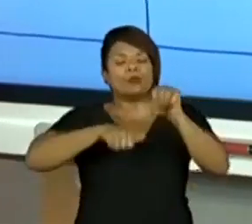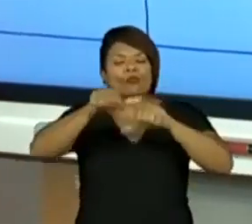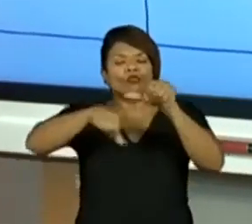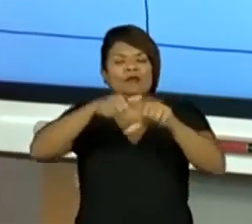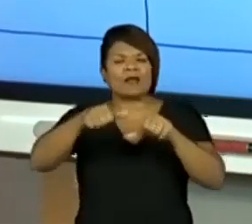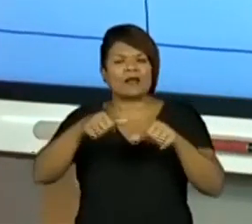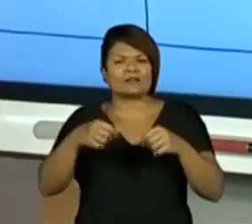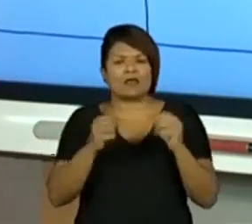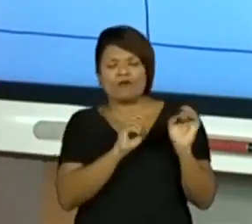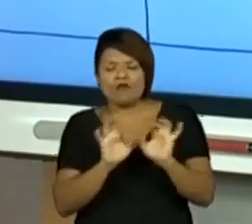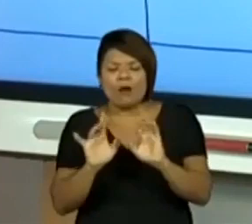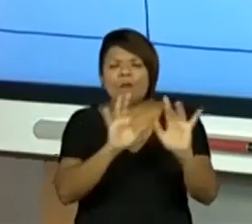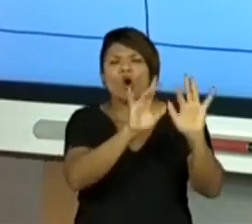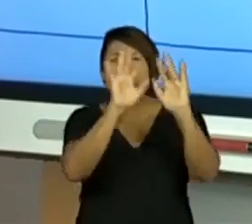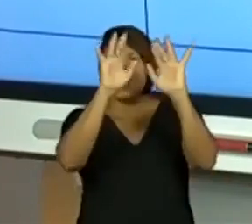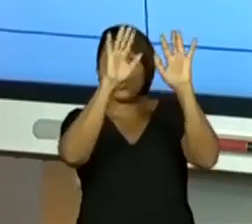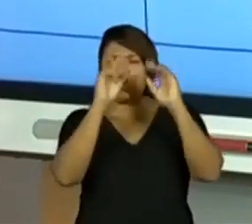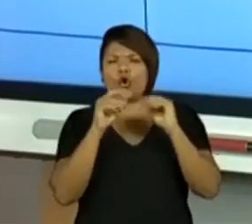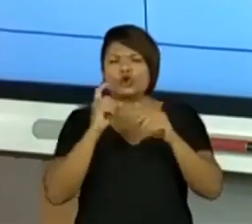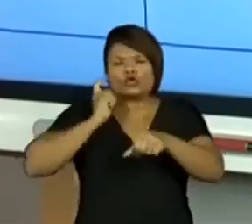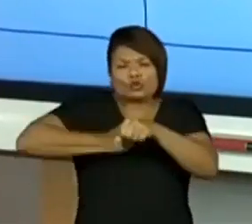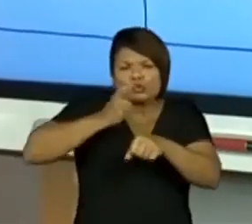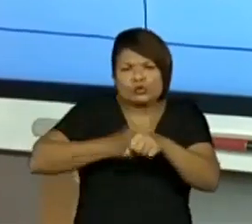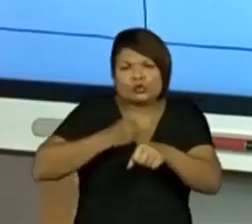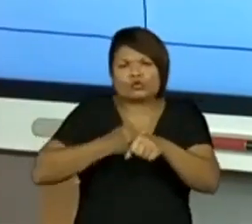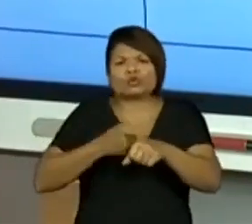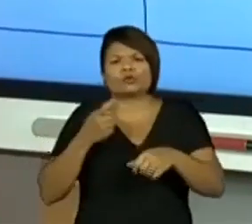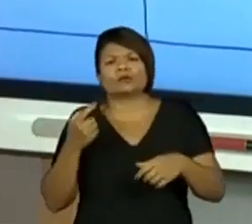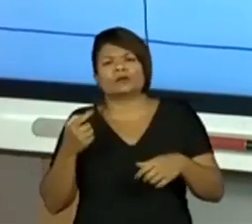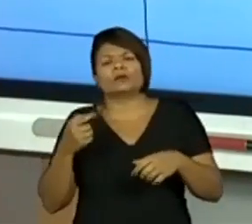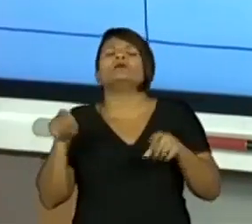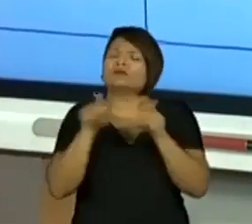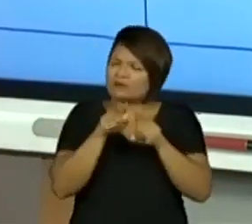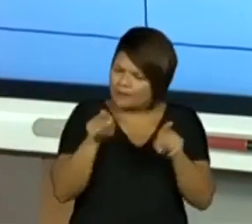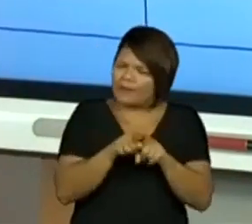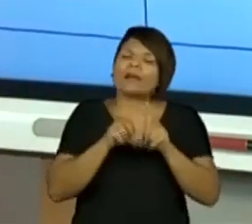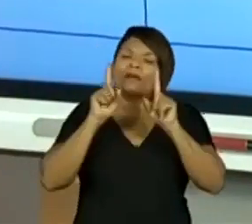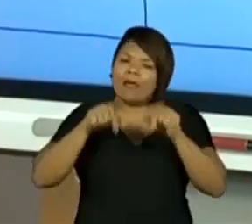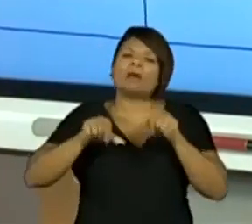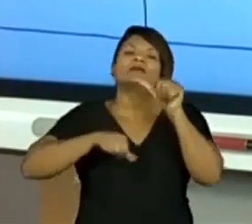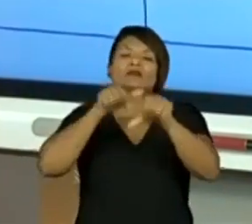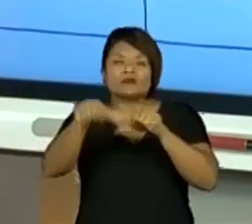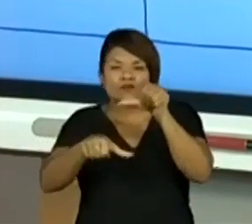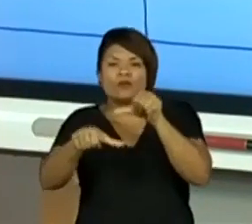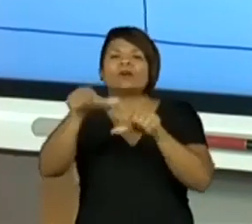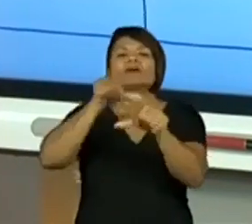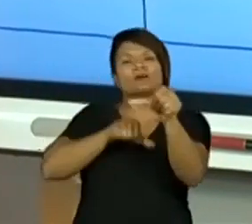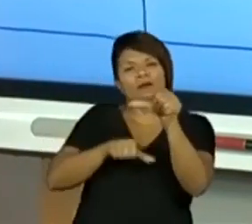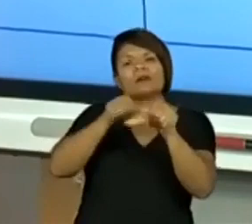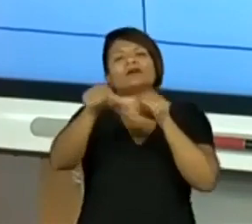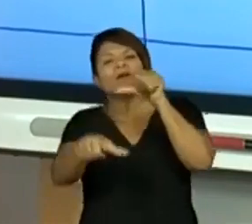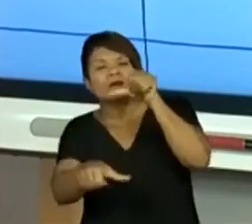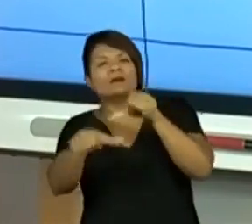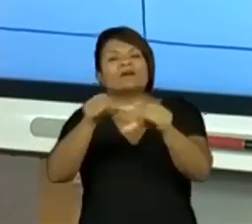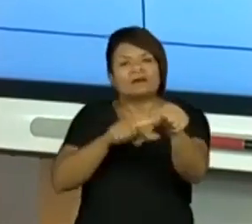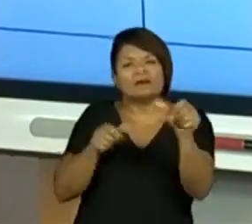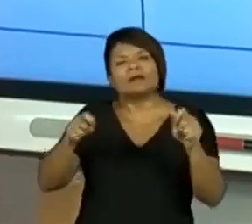como a evaporação, a solidificação, são transformações